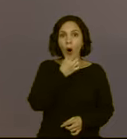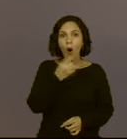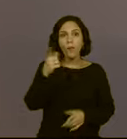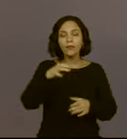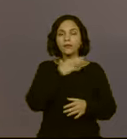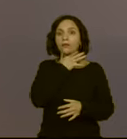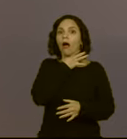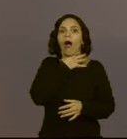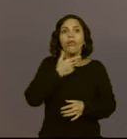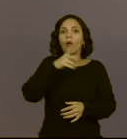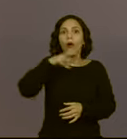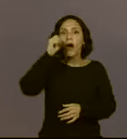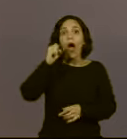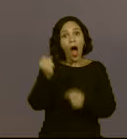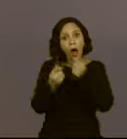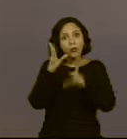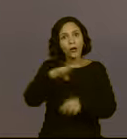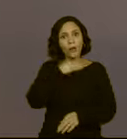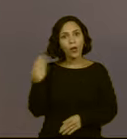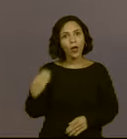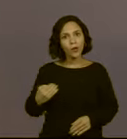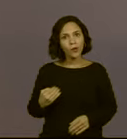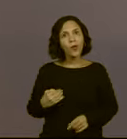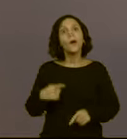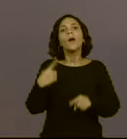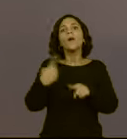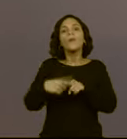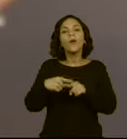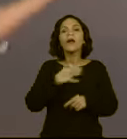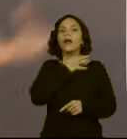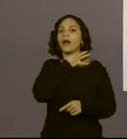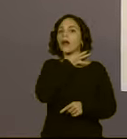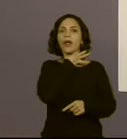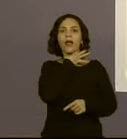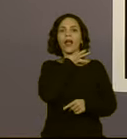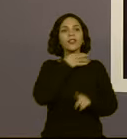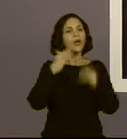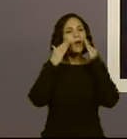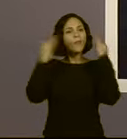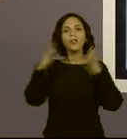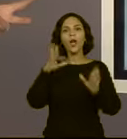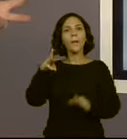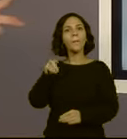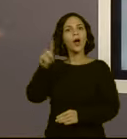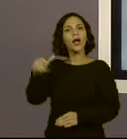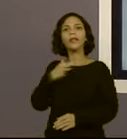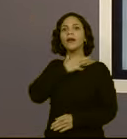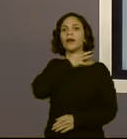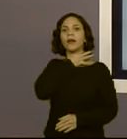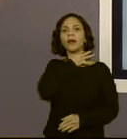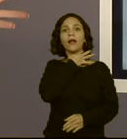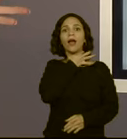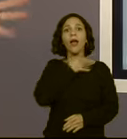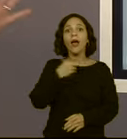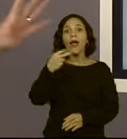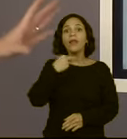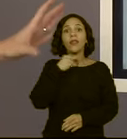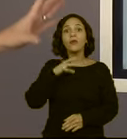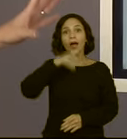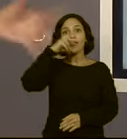muito se asfixiava e até chegavam a morrer por causa desse acessório que é uma cê sorio que